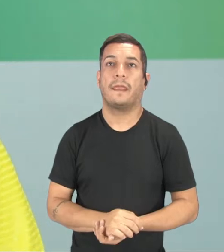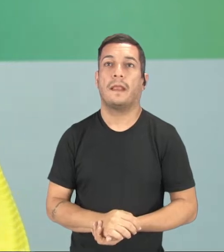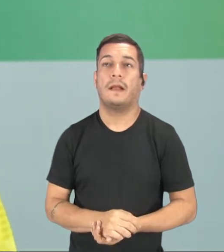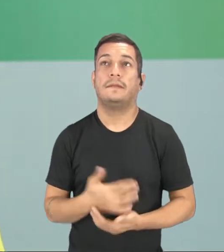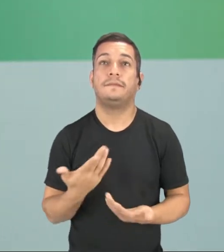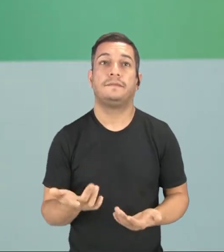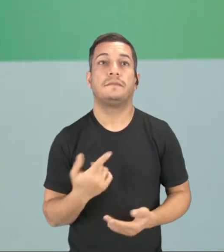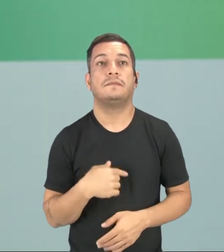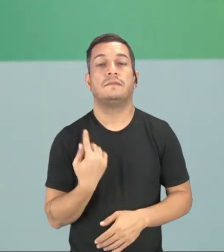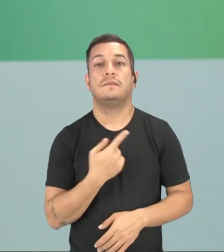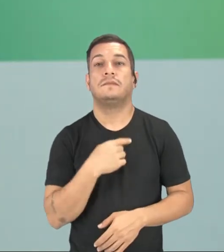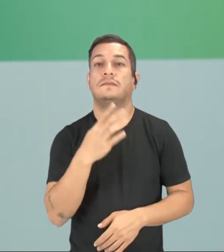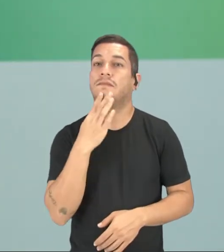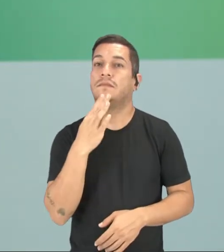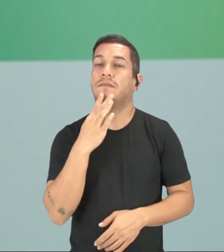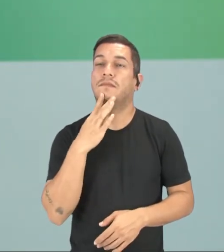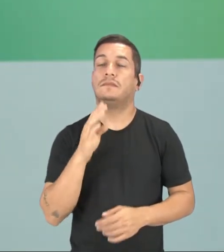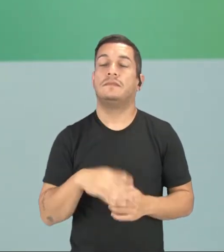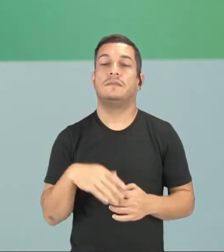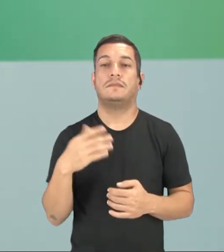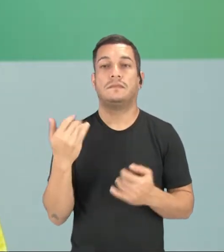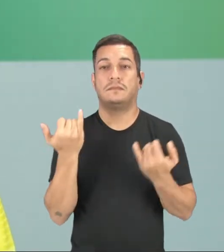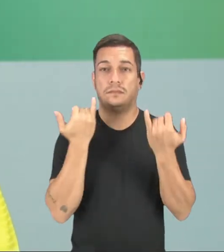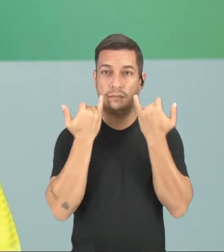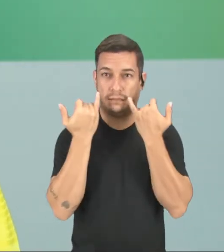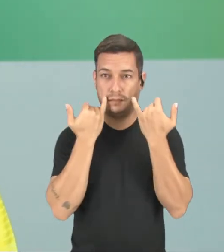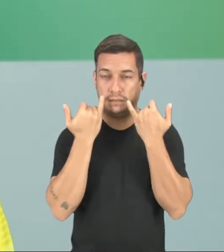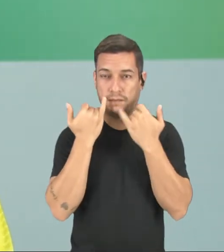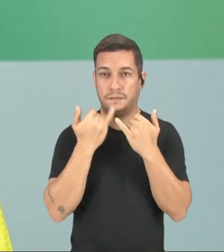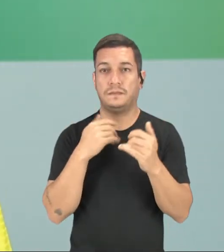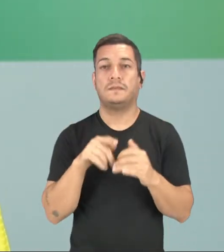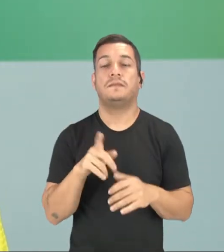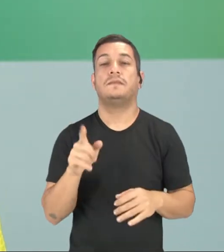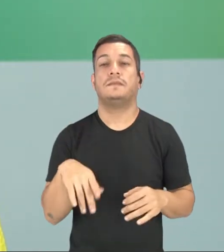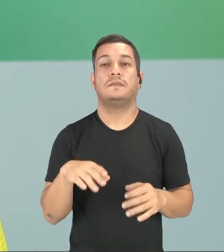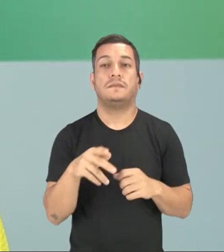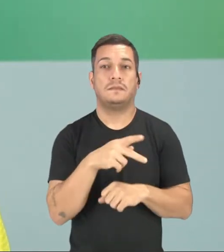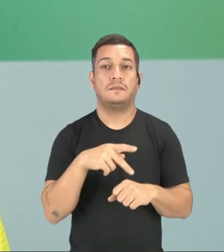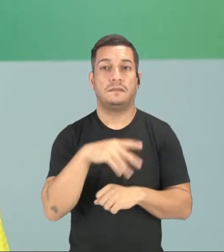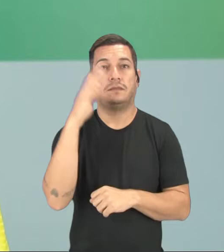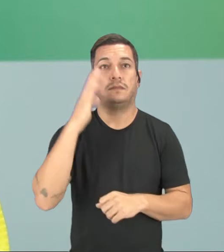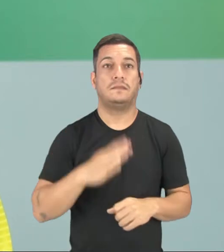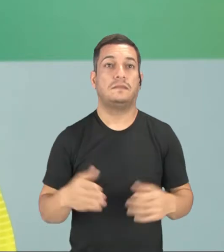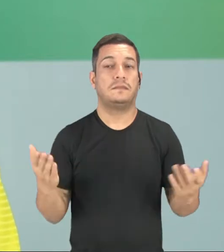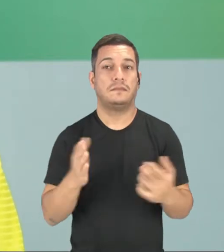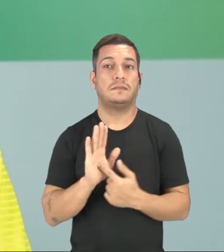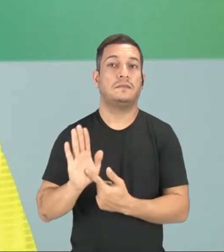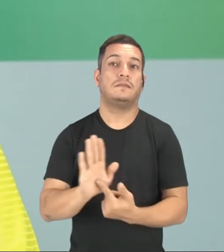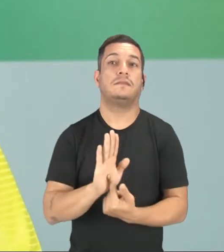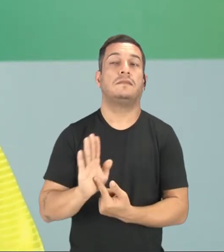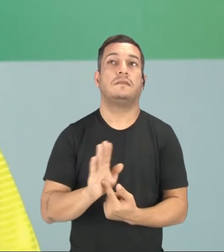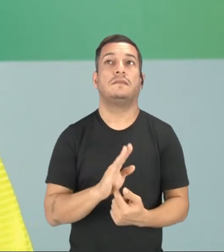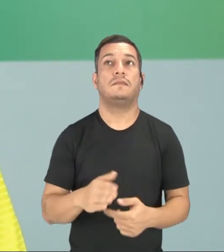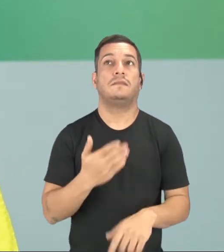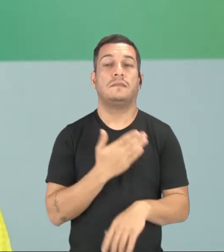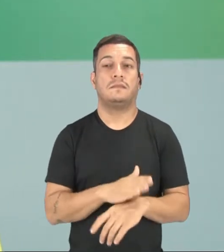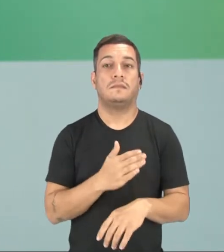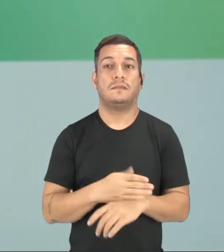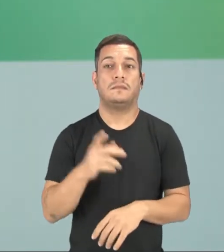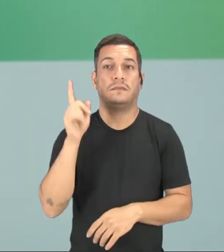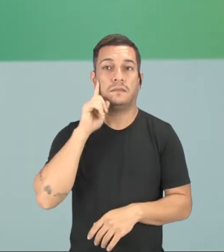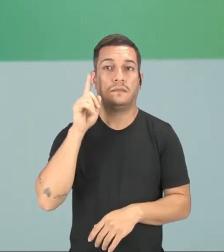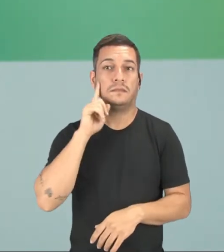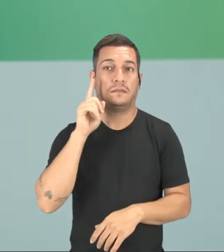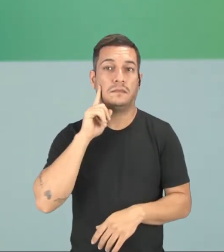Tá? Bom, a gente conheceu um pouco dos dados desses índios no nosso país, agora eu quero trazer um pouco mais para a nossa